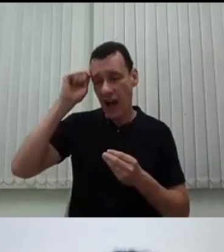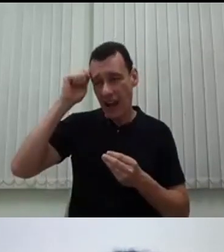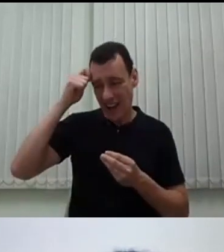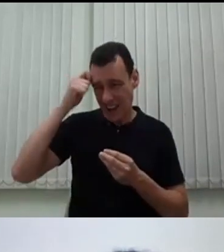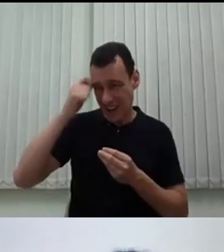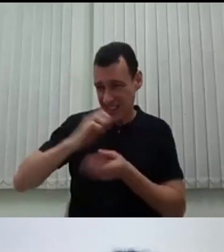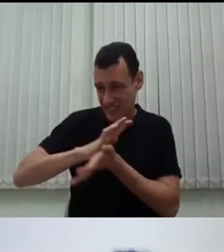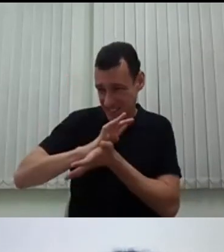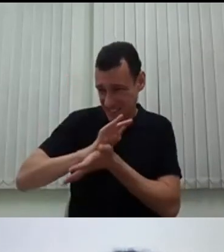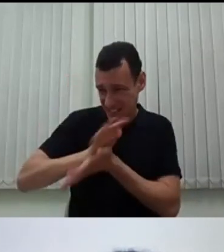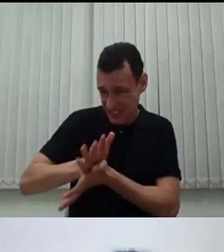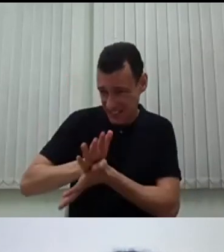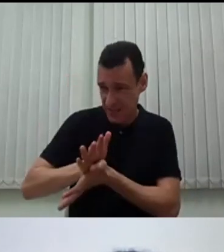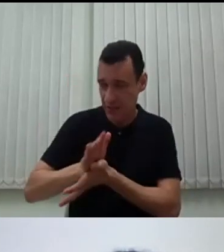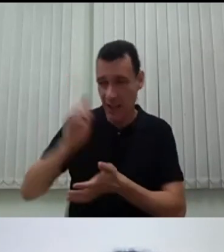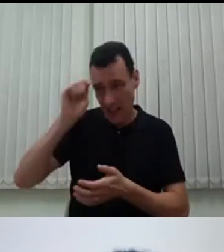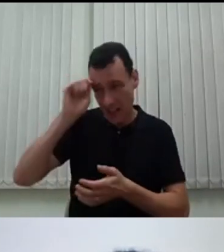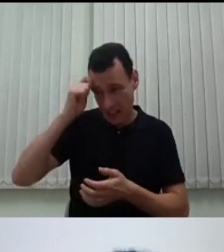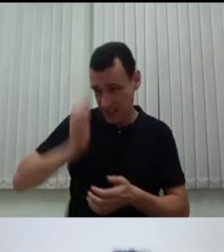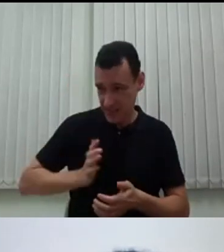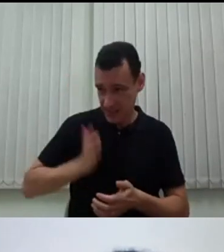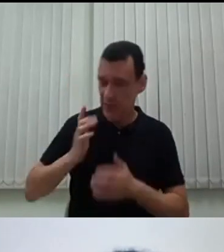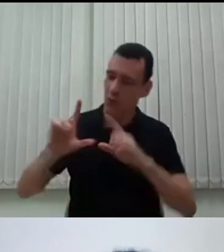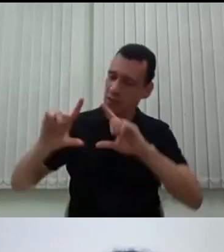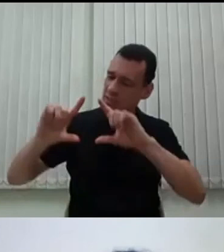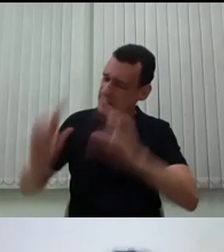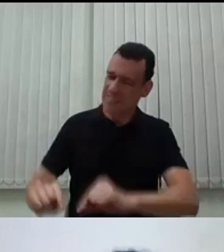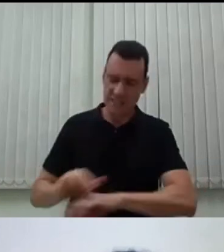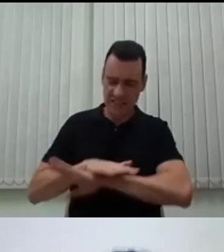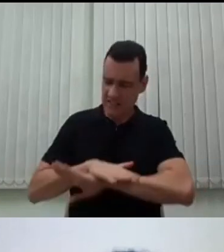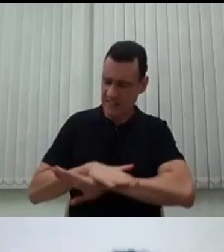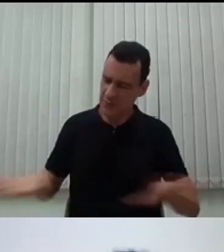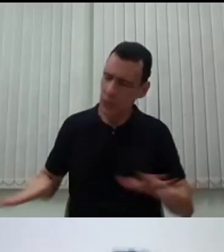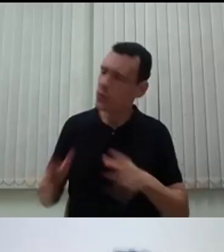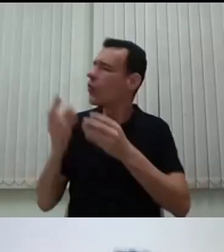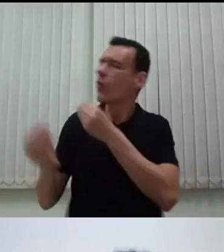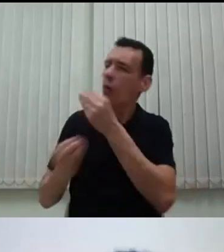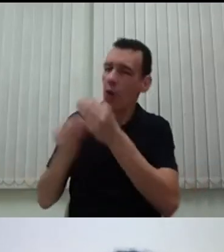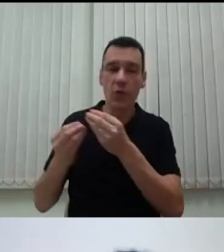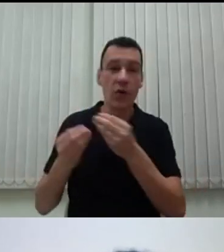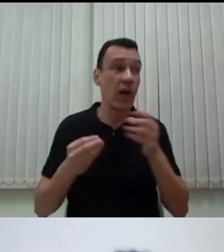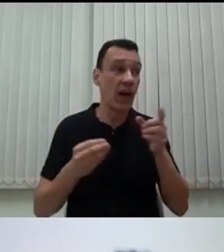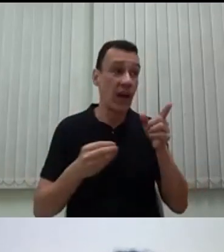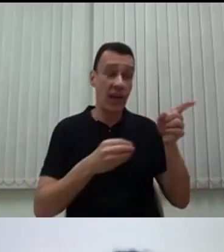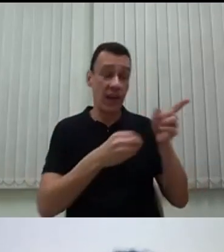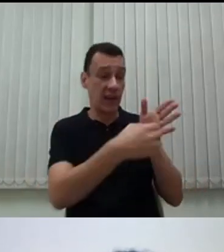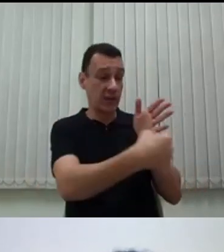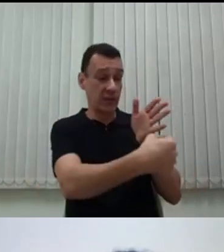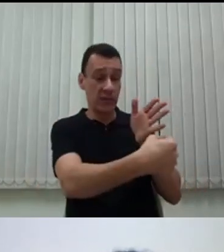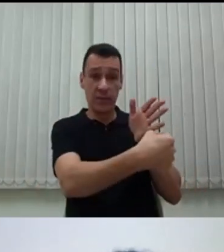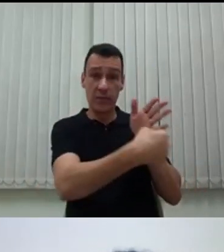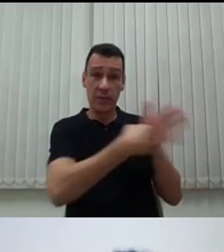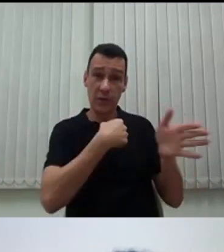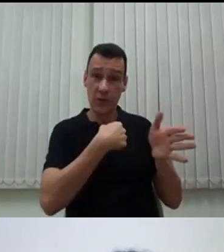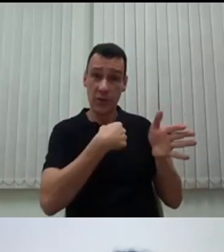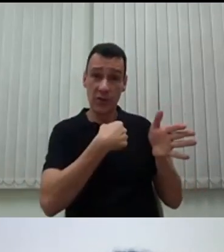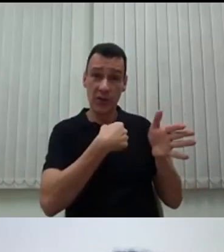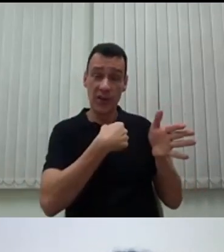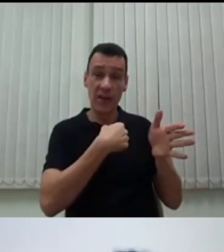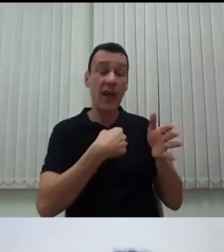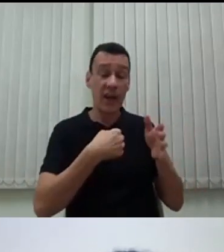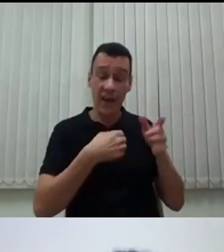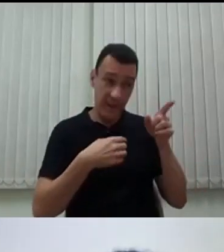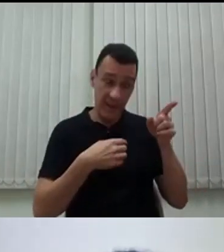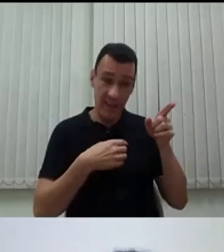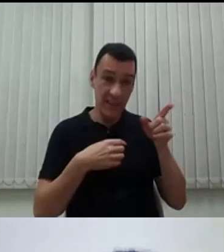Eu disse que era uma pergunta provocativa, porque geralmente essa pergunta que pessoas negras ouvem. Como acabar com o racismo? Mas aí eu estou